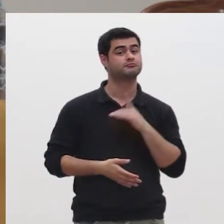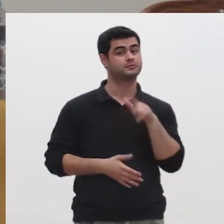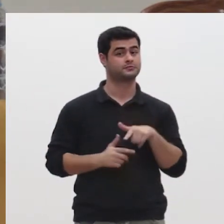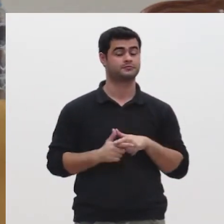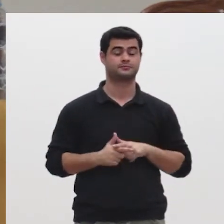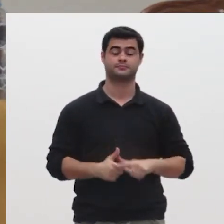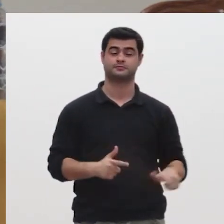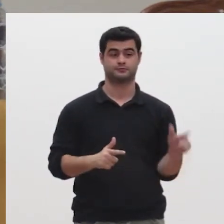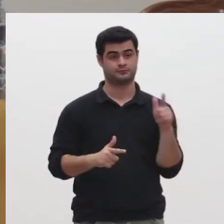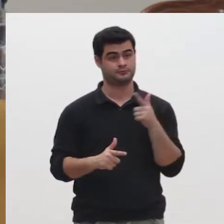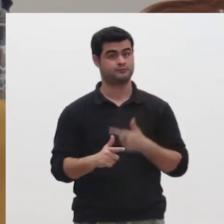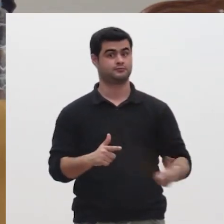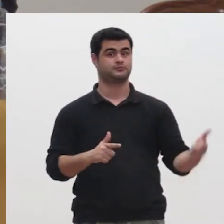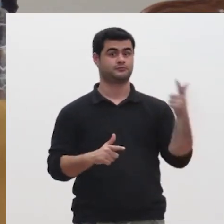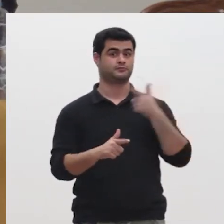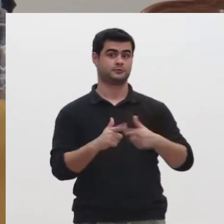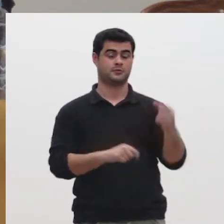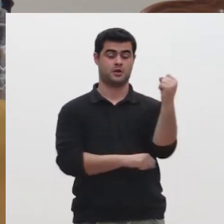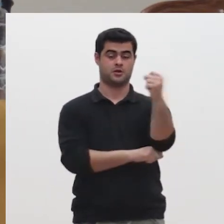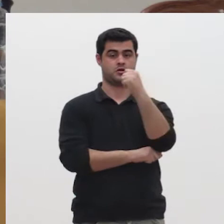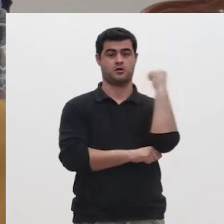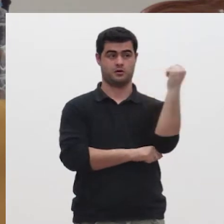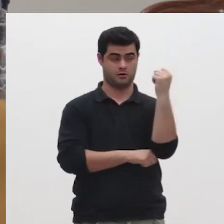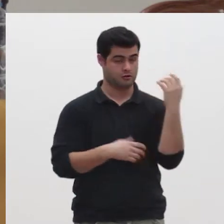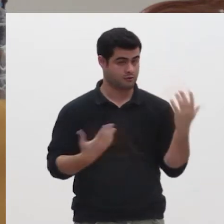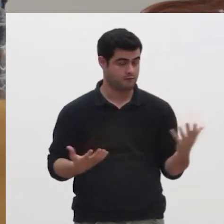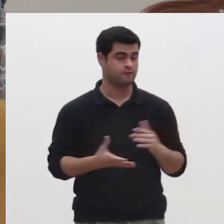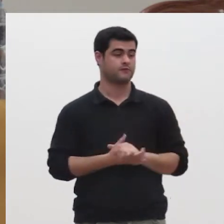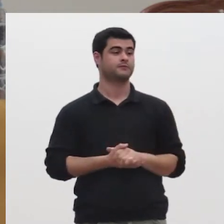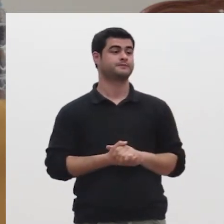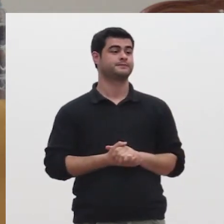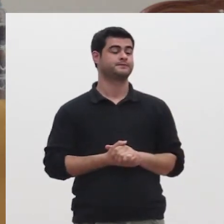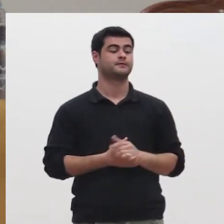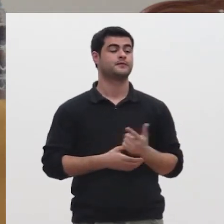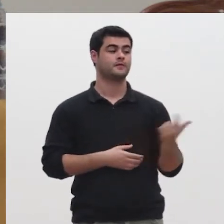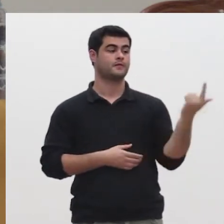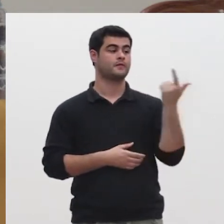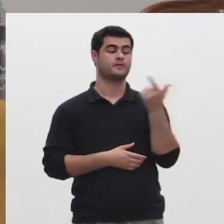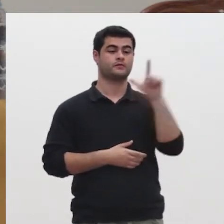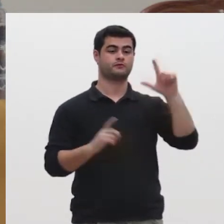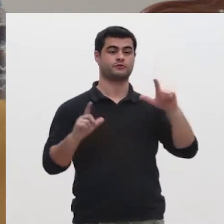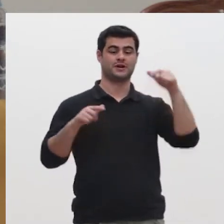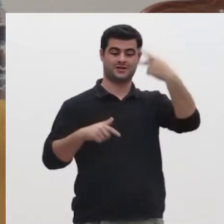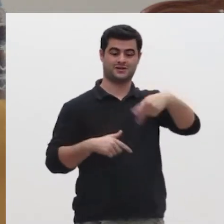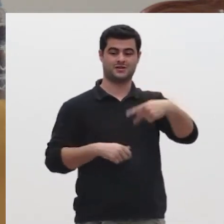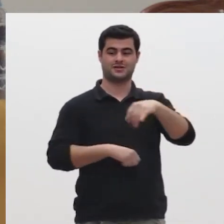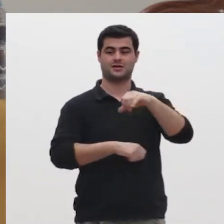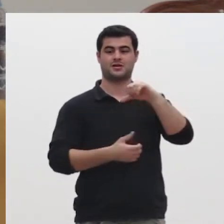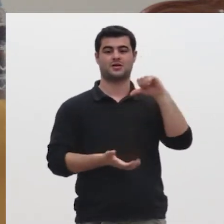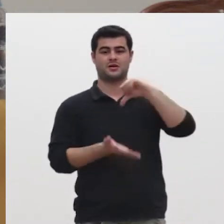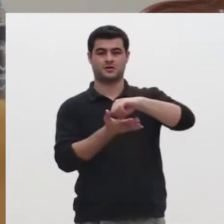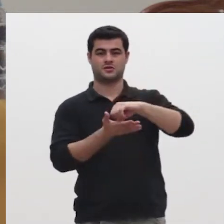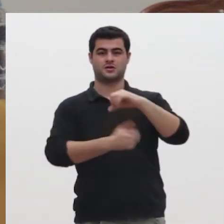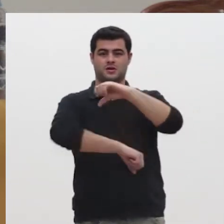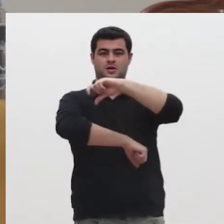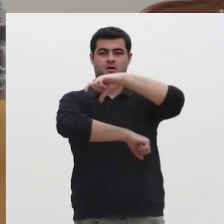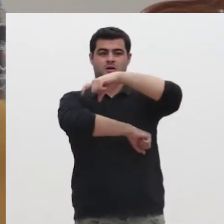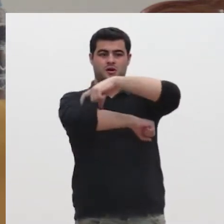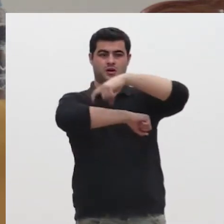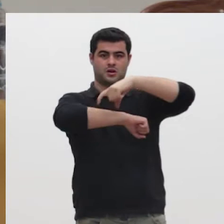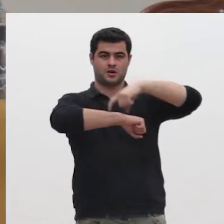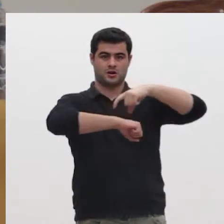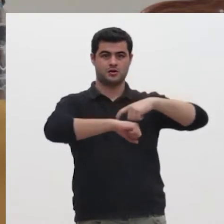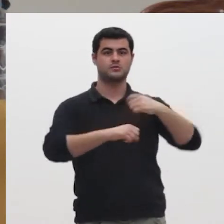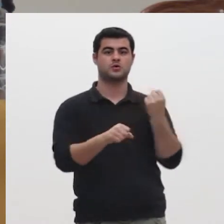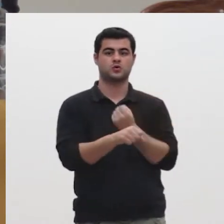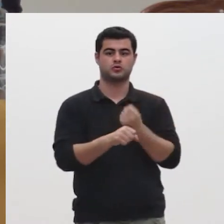problema também muito grave. O setor de agrárias, só para conseguir construir essa quadra poliesportiva, que